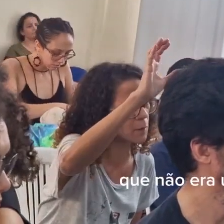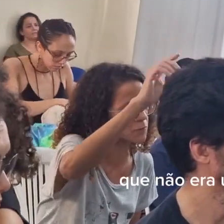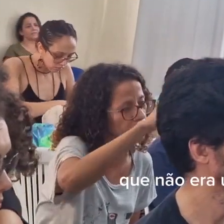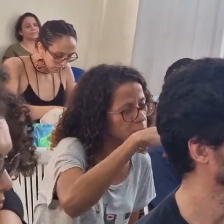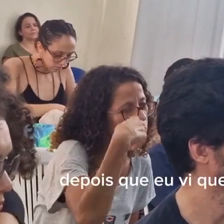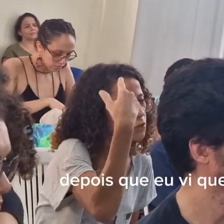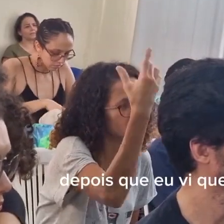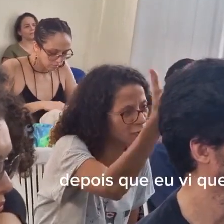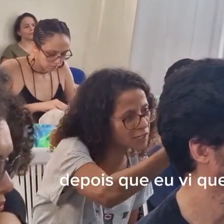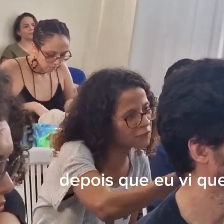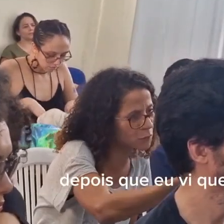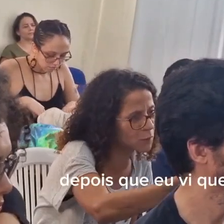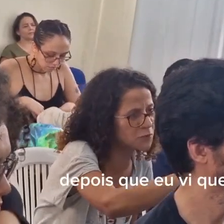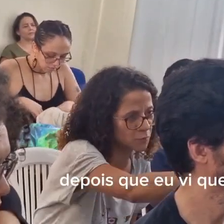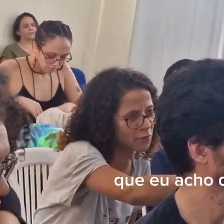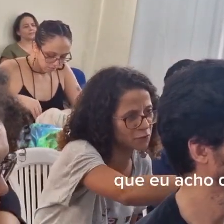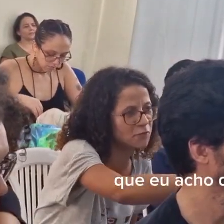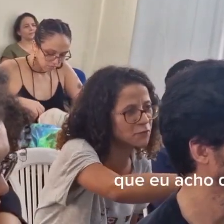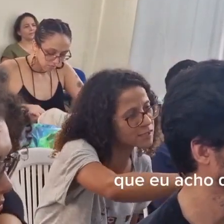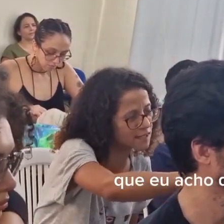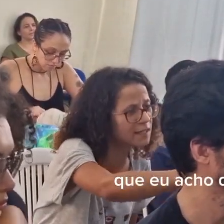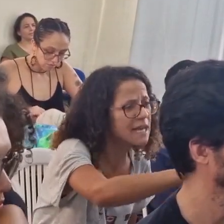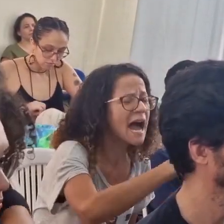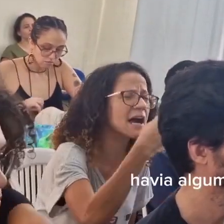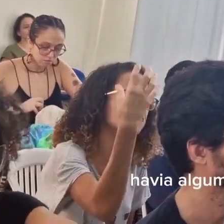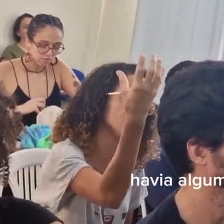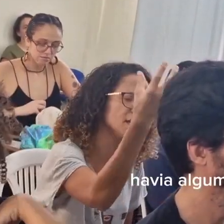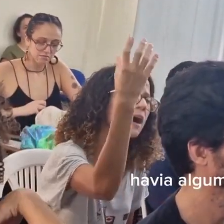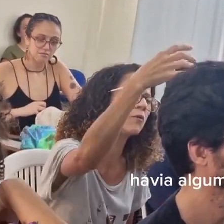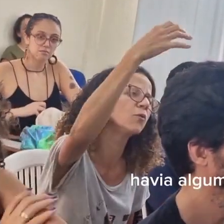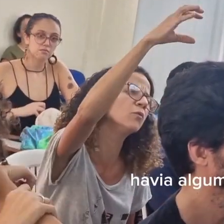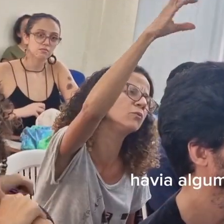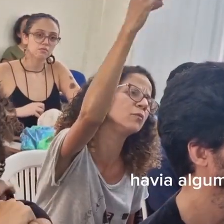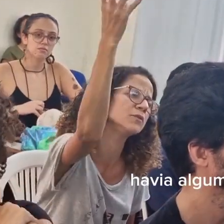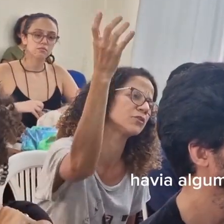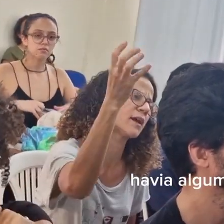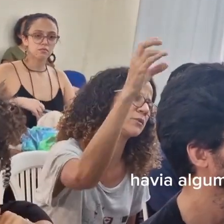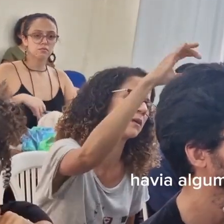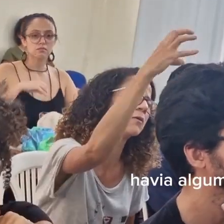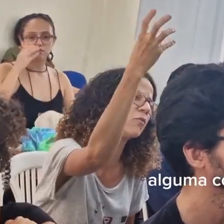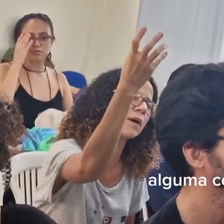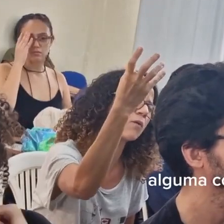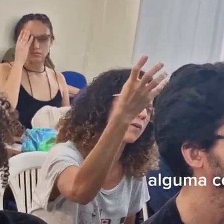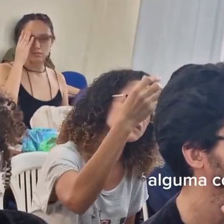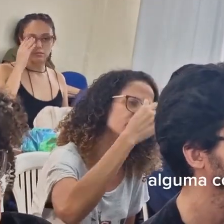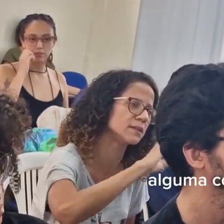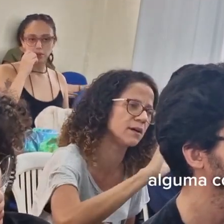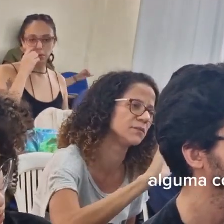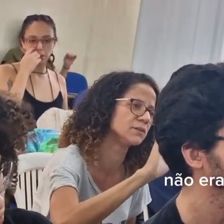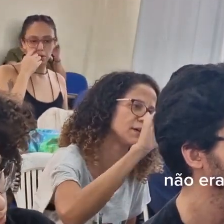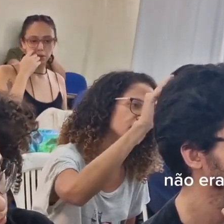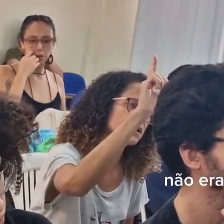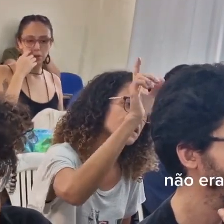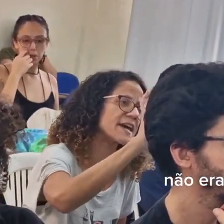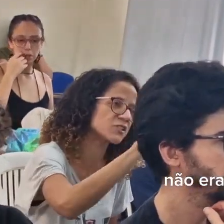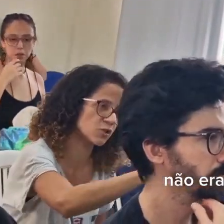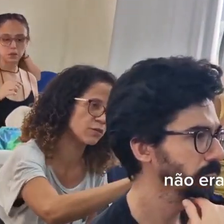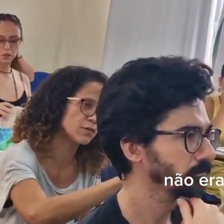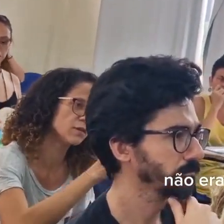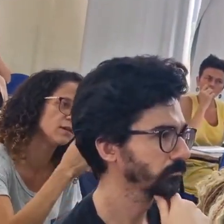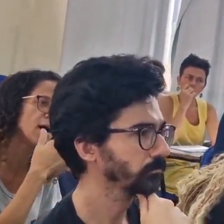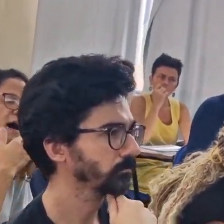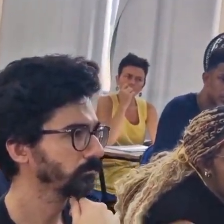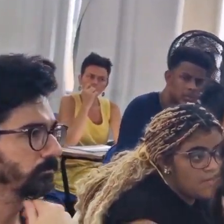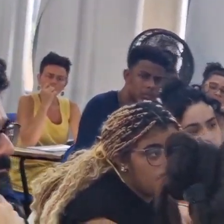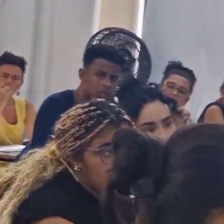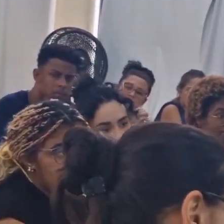que não era uma pessoa, depois eu vi que havia uma pessoa que eu acho que era você. Havia algum objeto ali, alguma coisa? Não. Não, era só era um